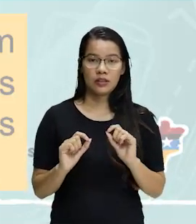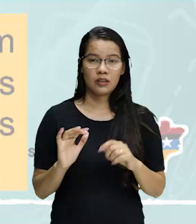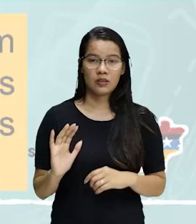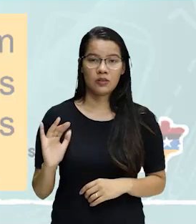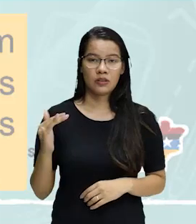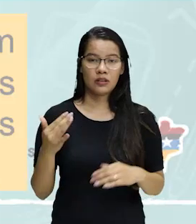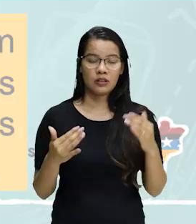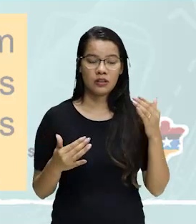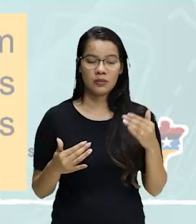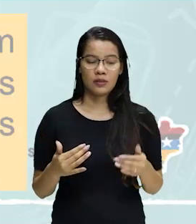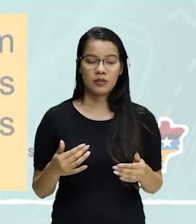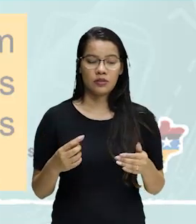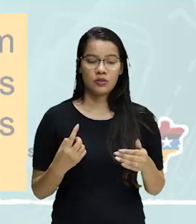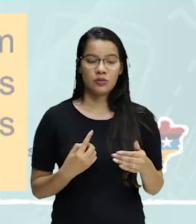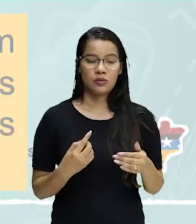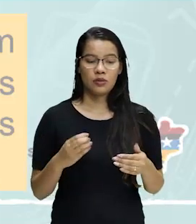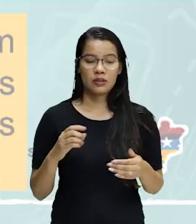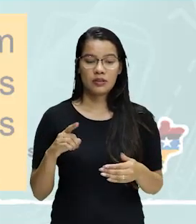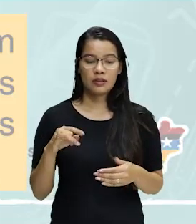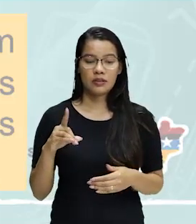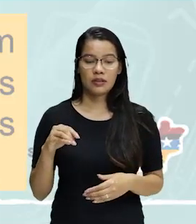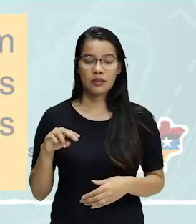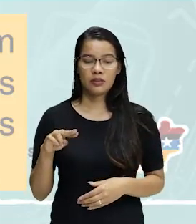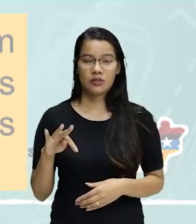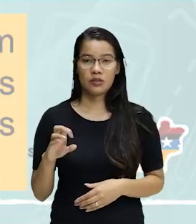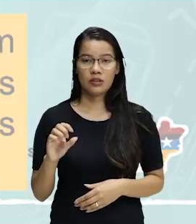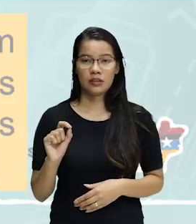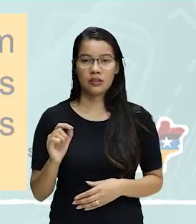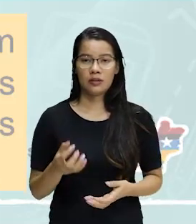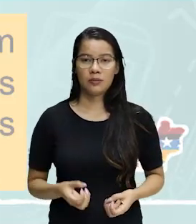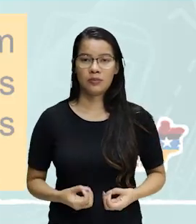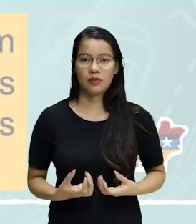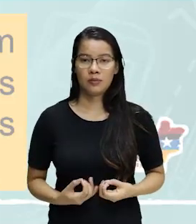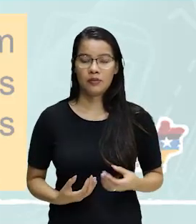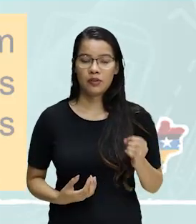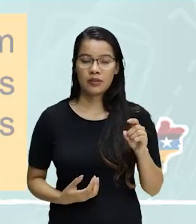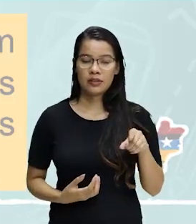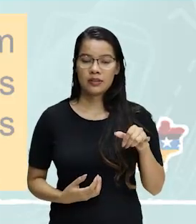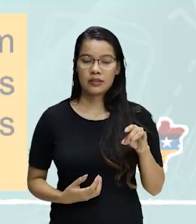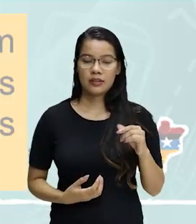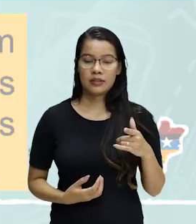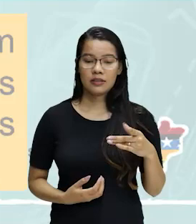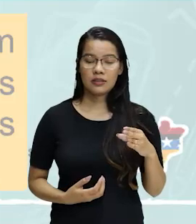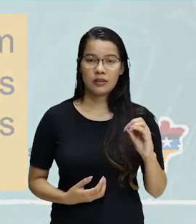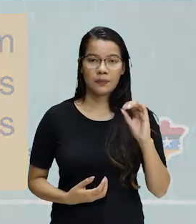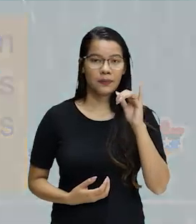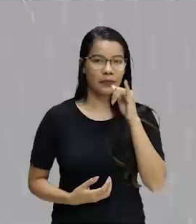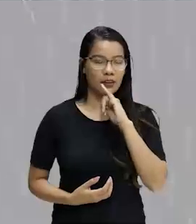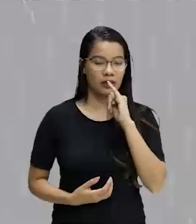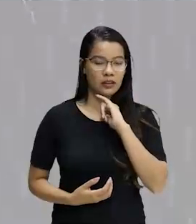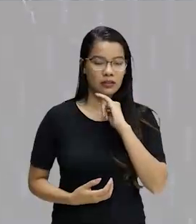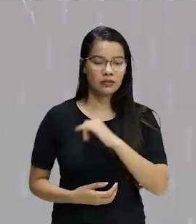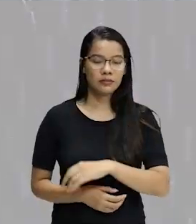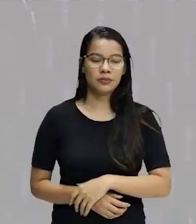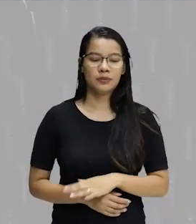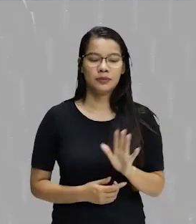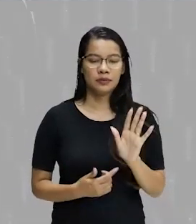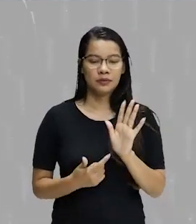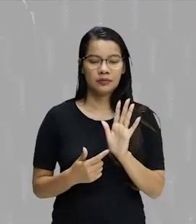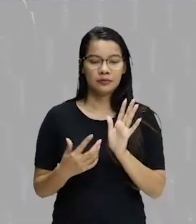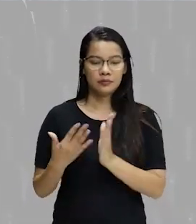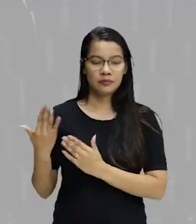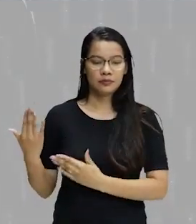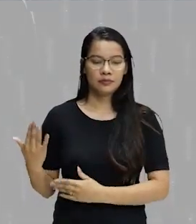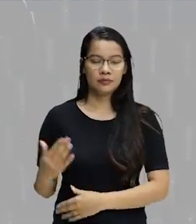na presença de um agente oxidante, né, que promove a oxidação. Como exemplo, o permanganato de